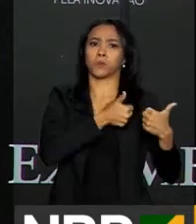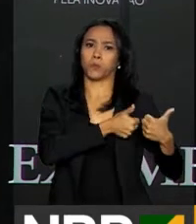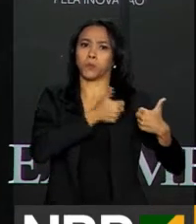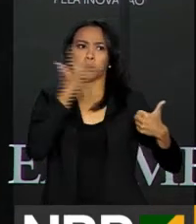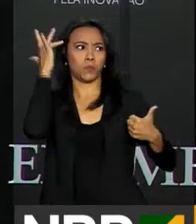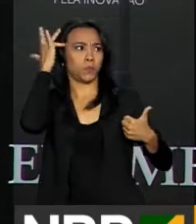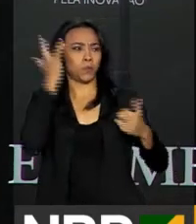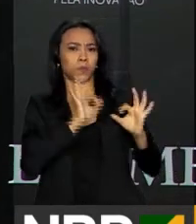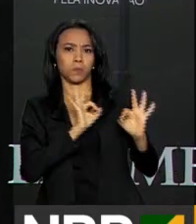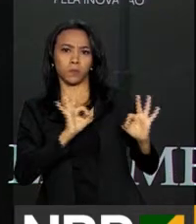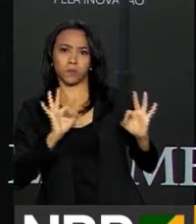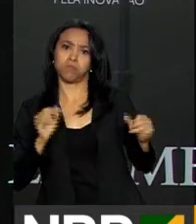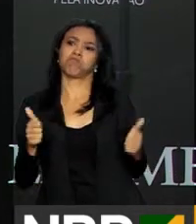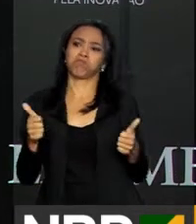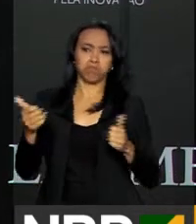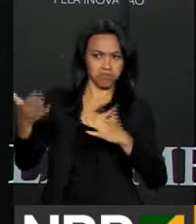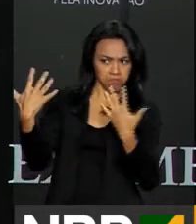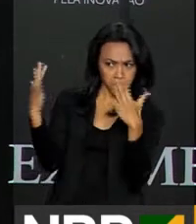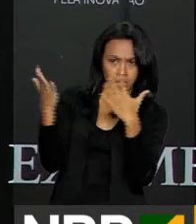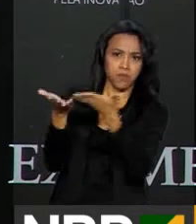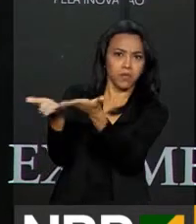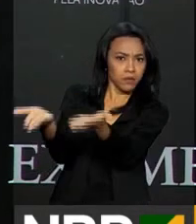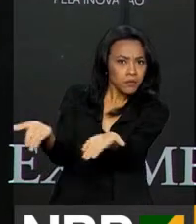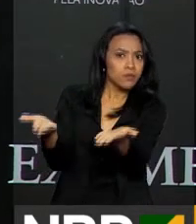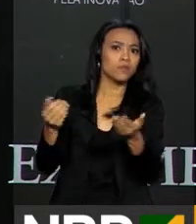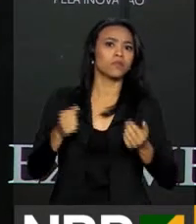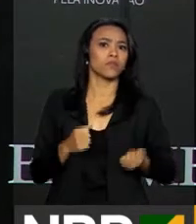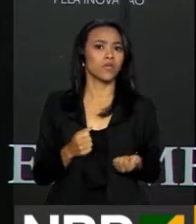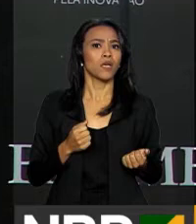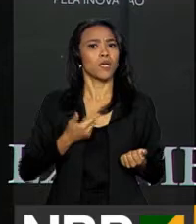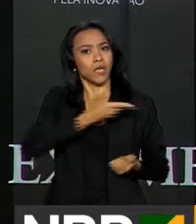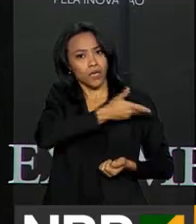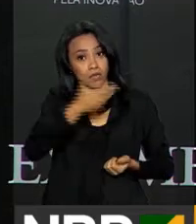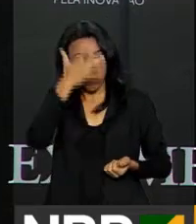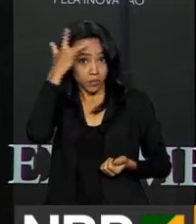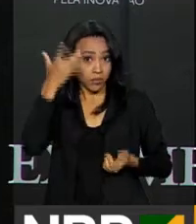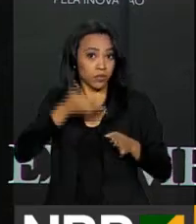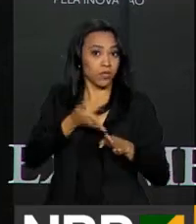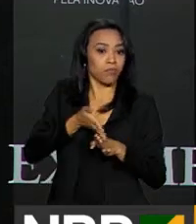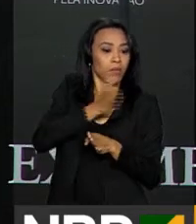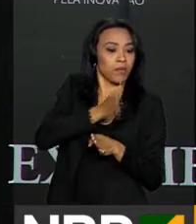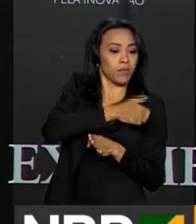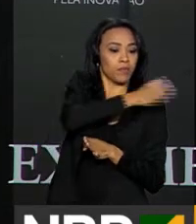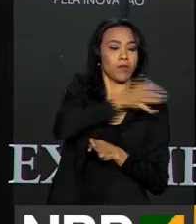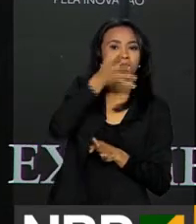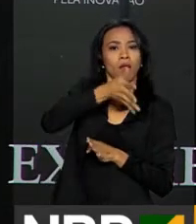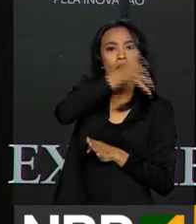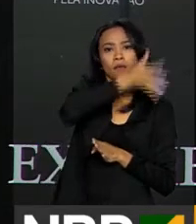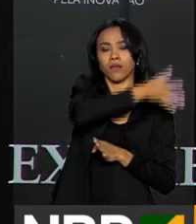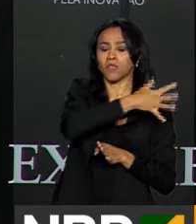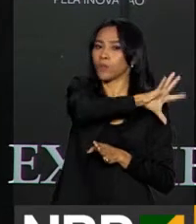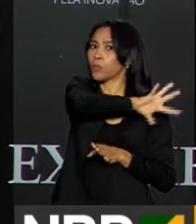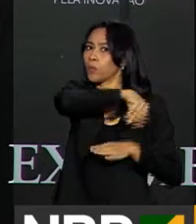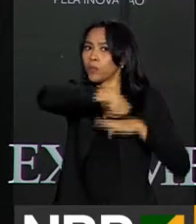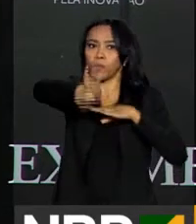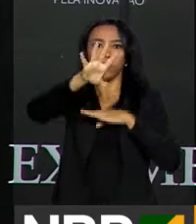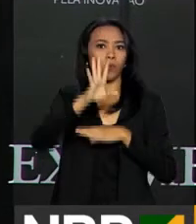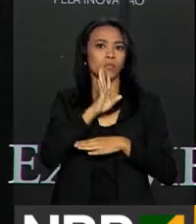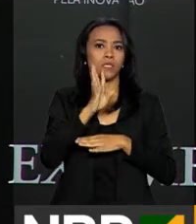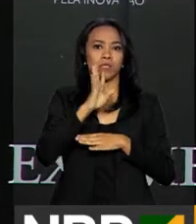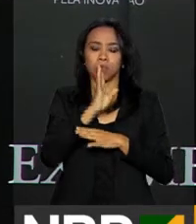professor Sumitra e, portanto, posso imaginar o quanto os oradores que o antecederam trouxeram os mais variados conhecimentos